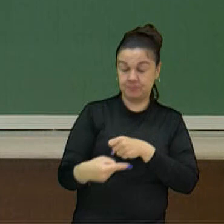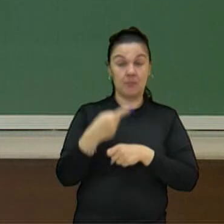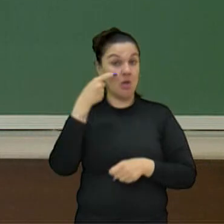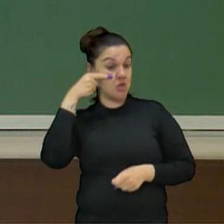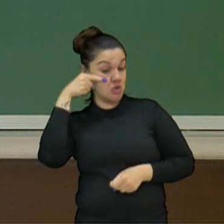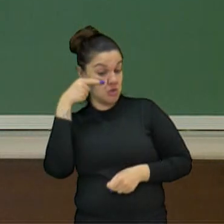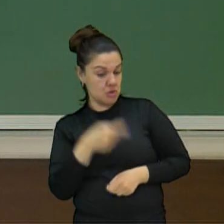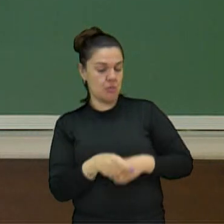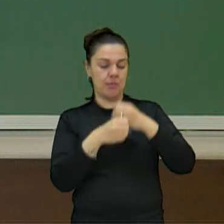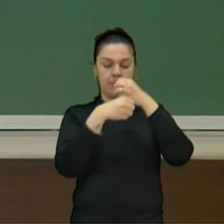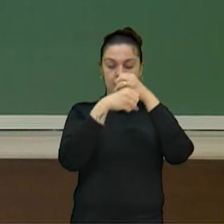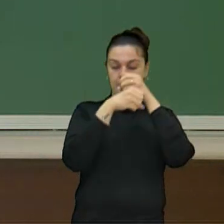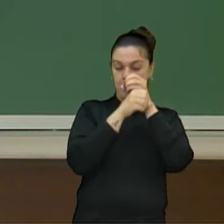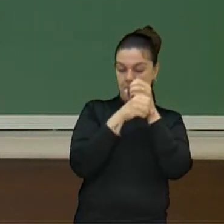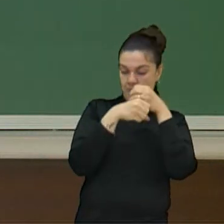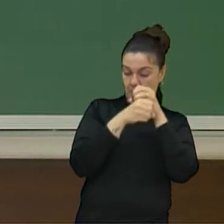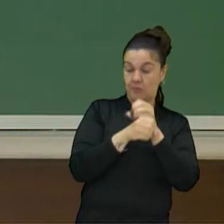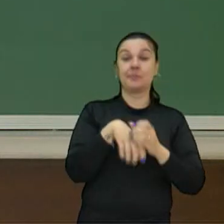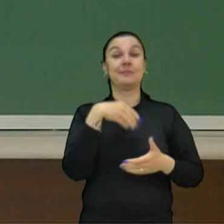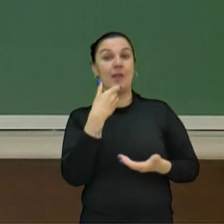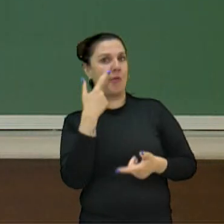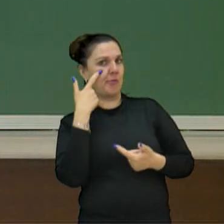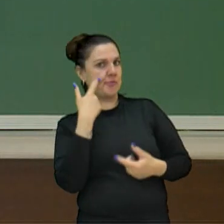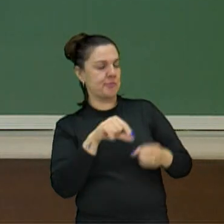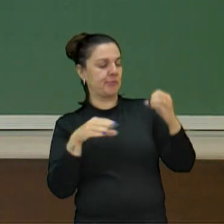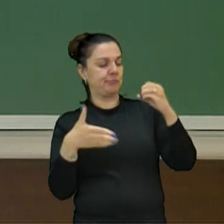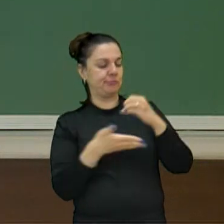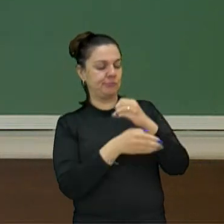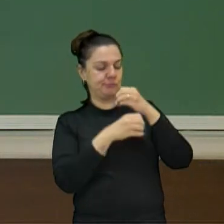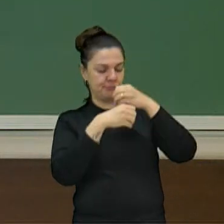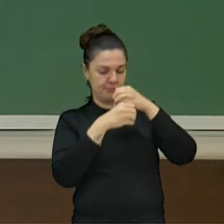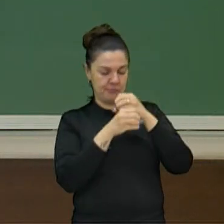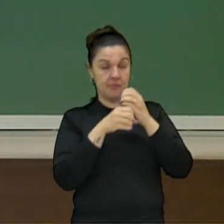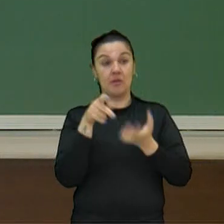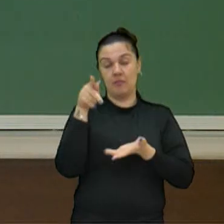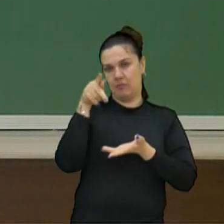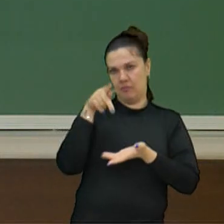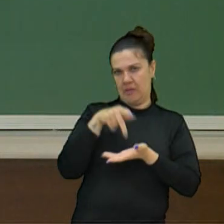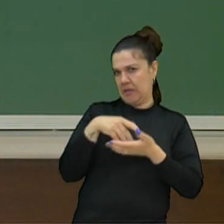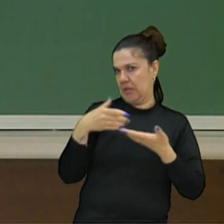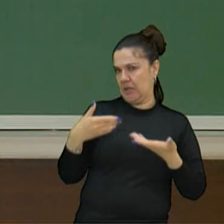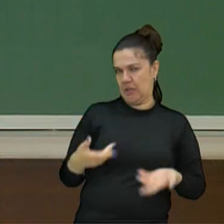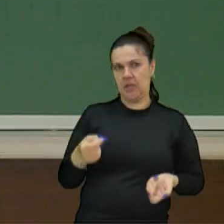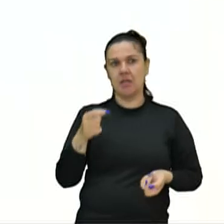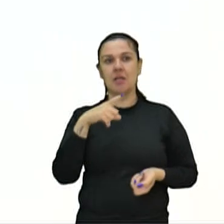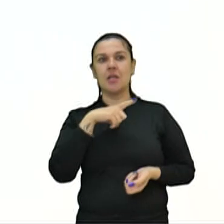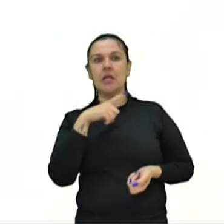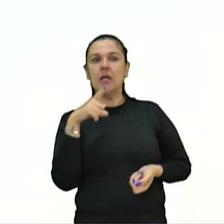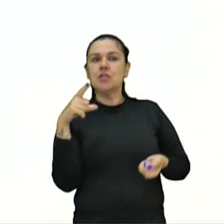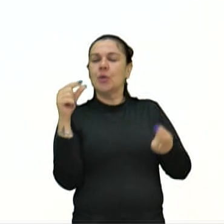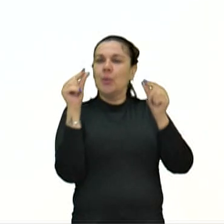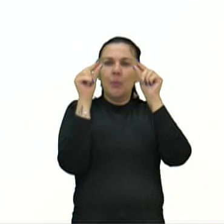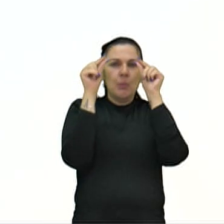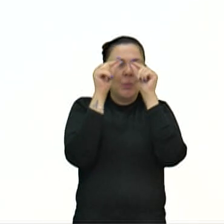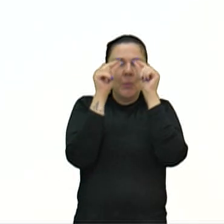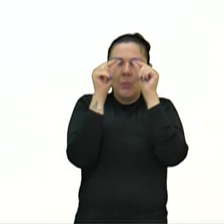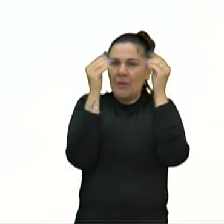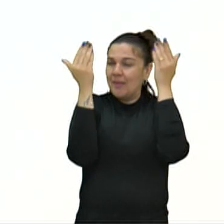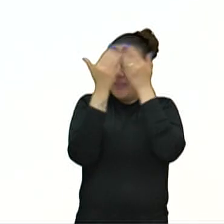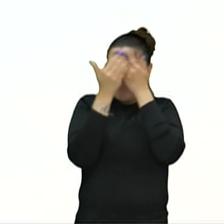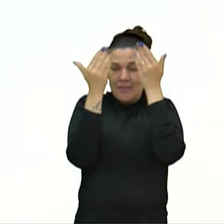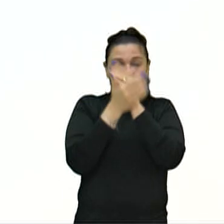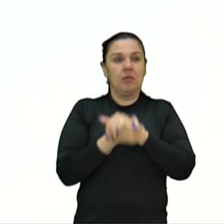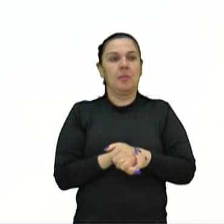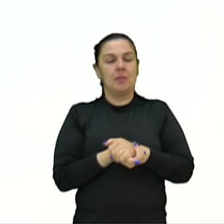o microscópio. E quando inventaram o microscópio, eles foram ver, na verdade, que tinham seres microscópios, pequenininhos.